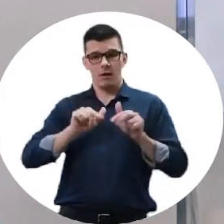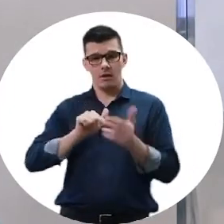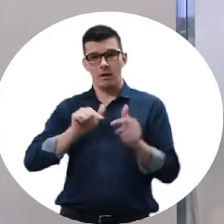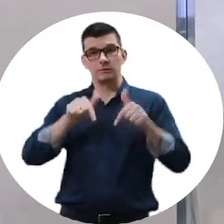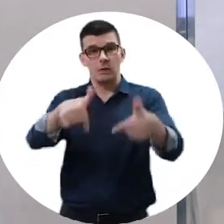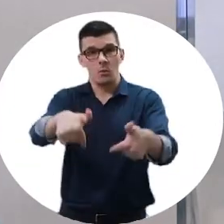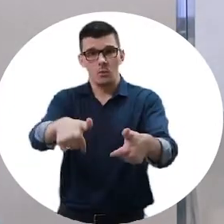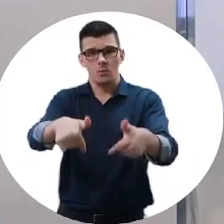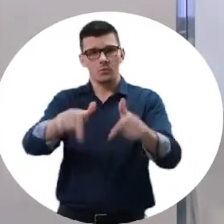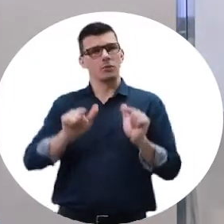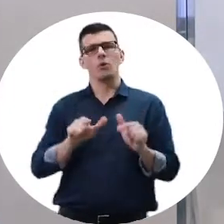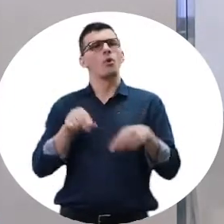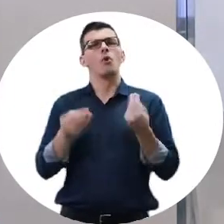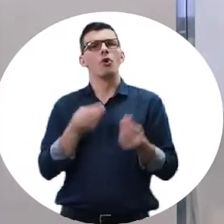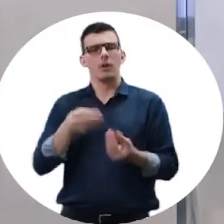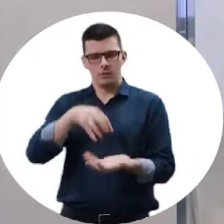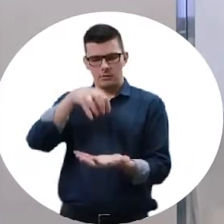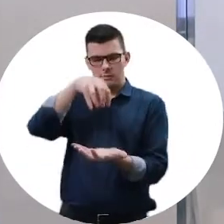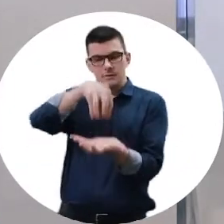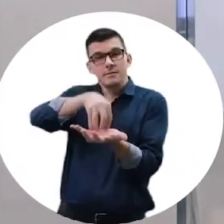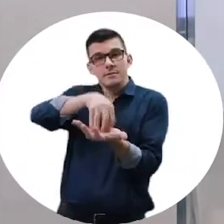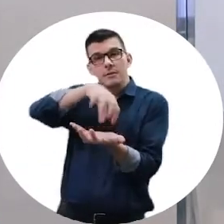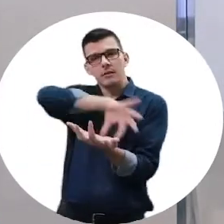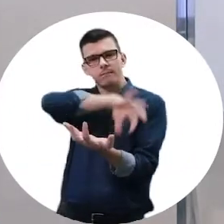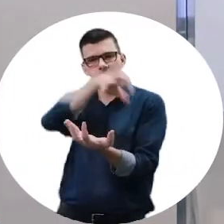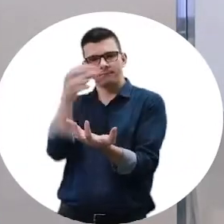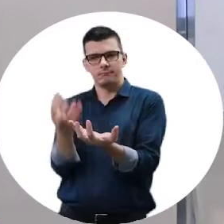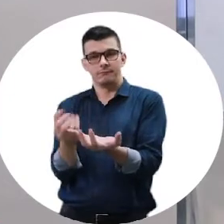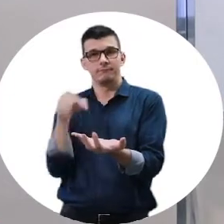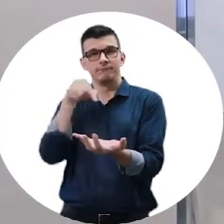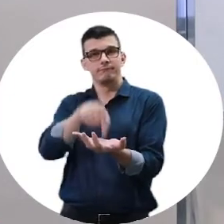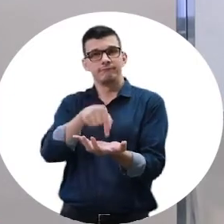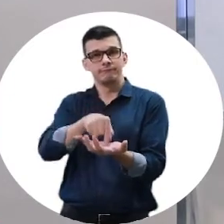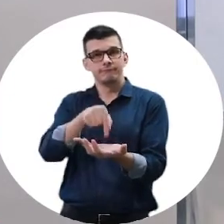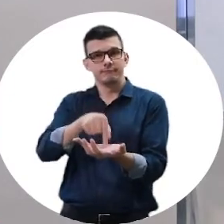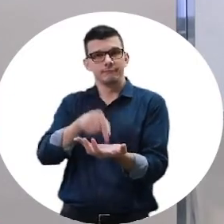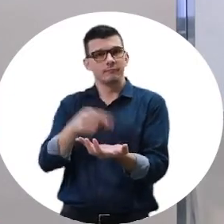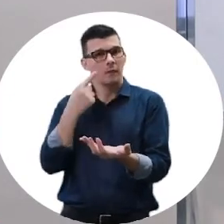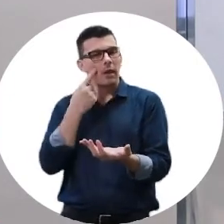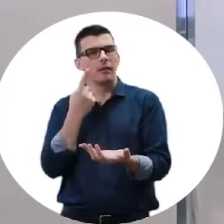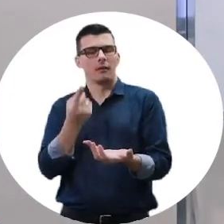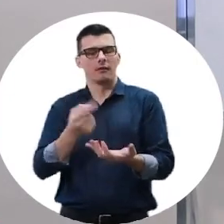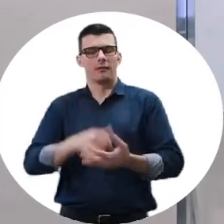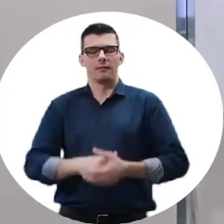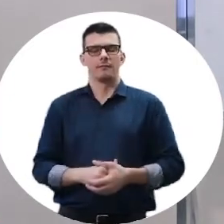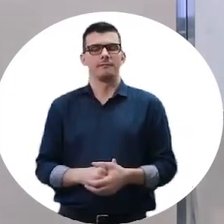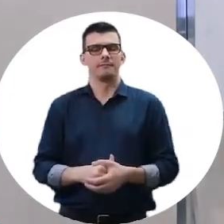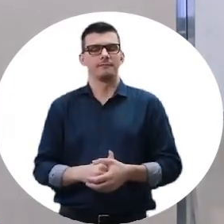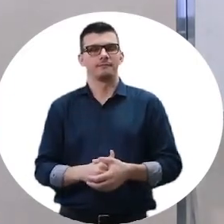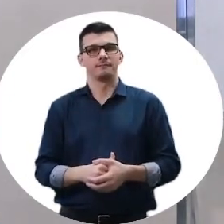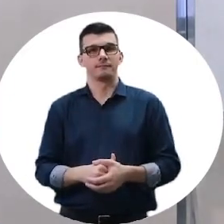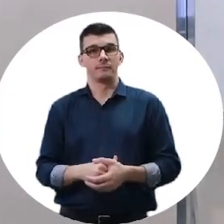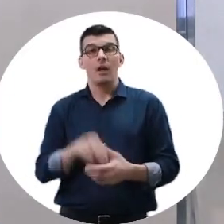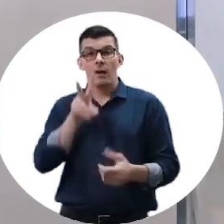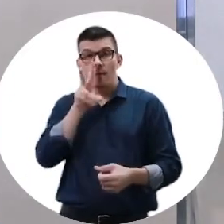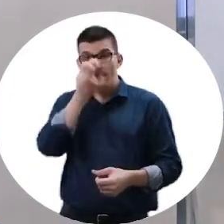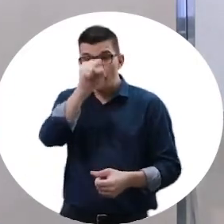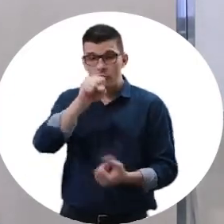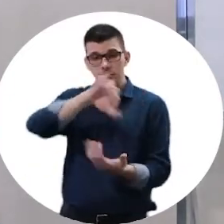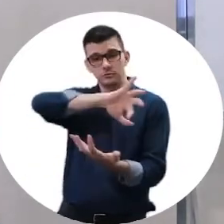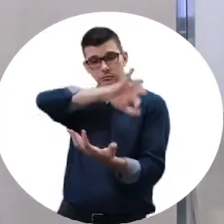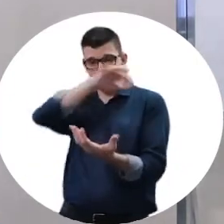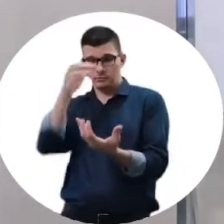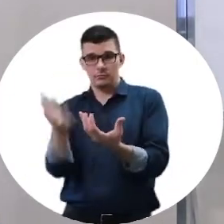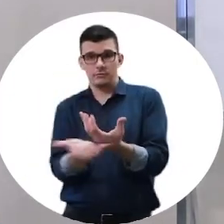uma reação. Onde é a reação? No centro da Terra. Dessa força F, o menos quer dizer que é contrário.